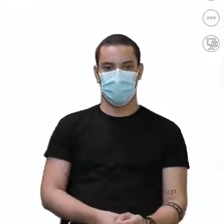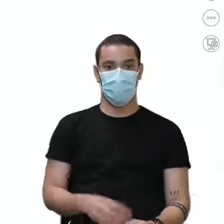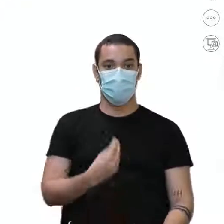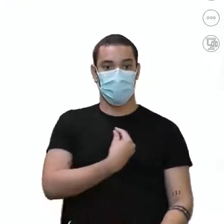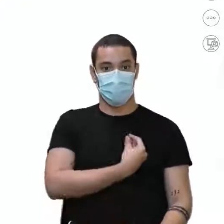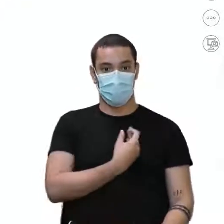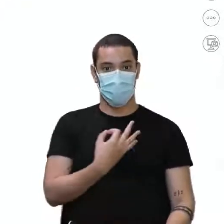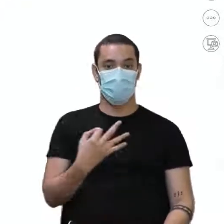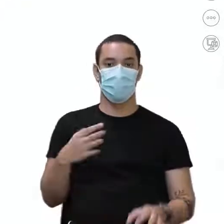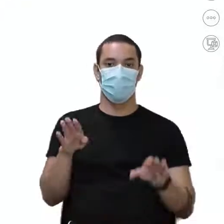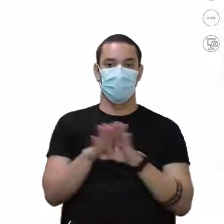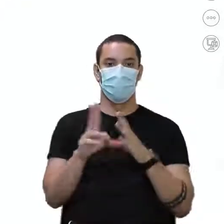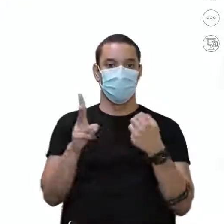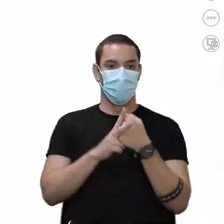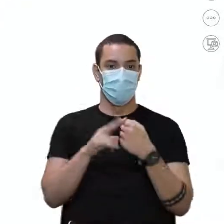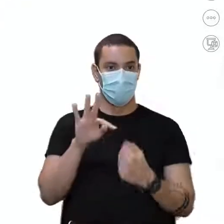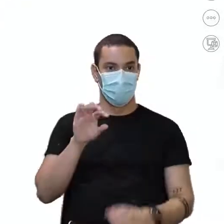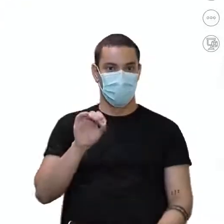perfect do verbo to be,